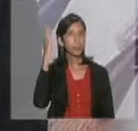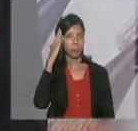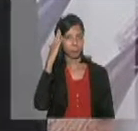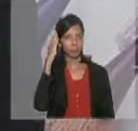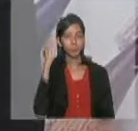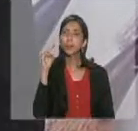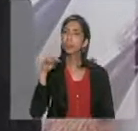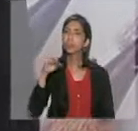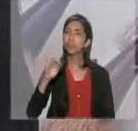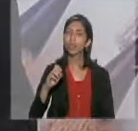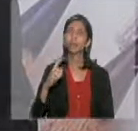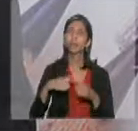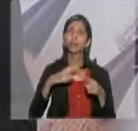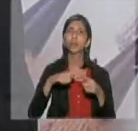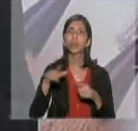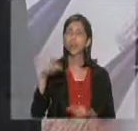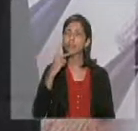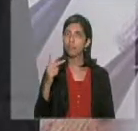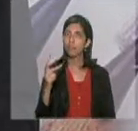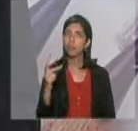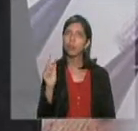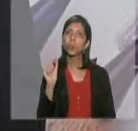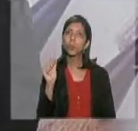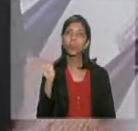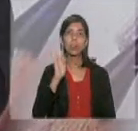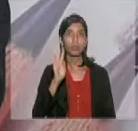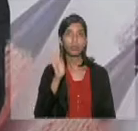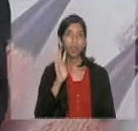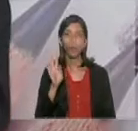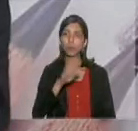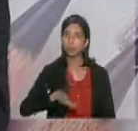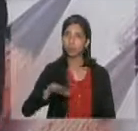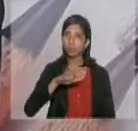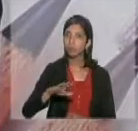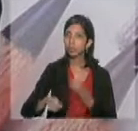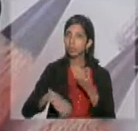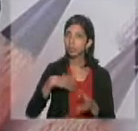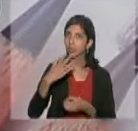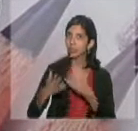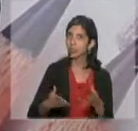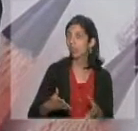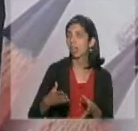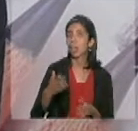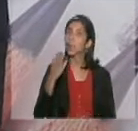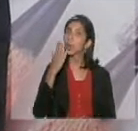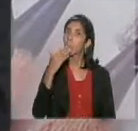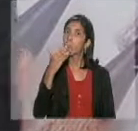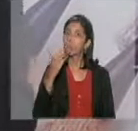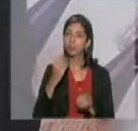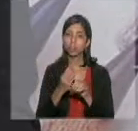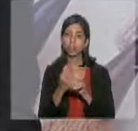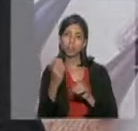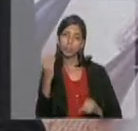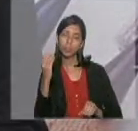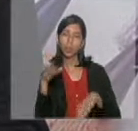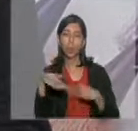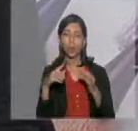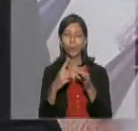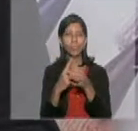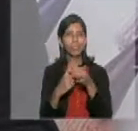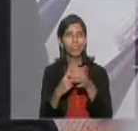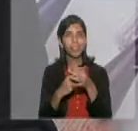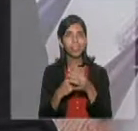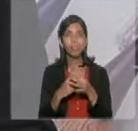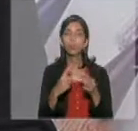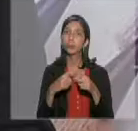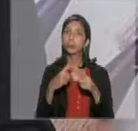saber, Michele, por que você diz que é legal, por exemplo, oferecer às crianças alimentos em forma de bastão ou então de um dedo?